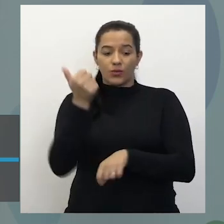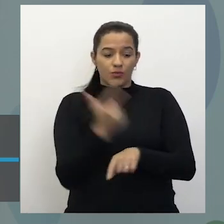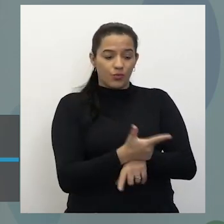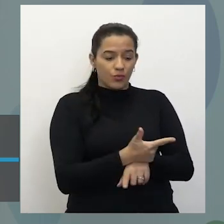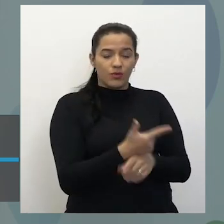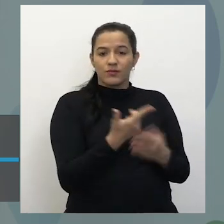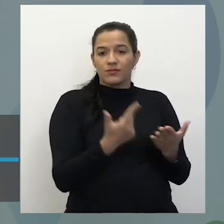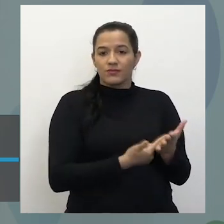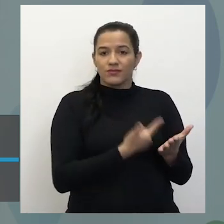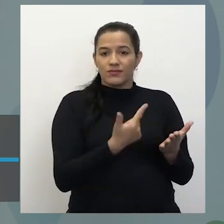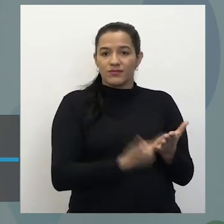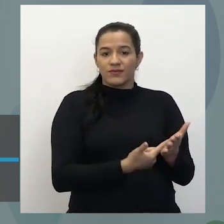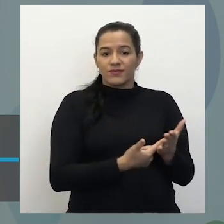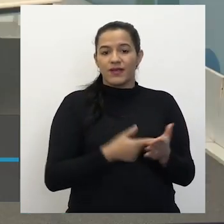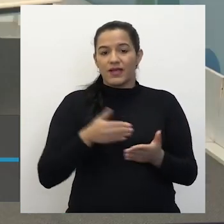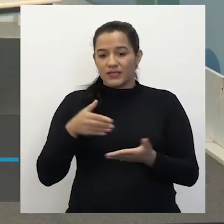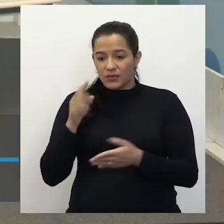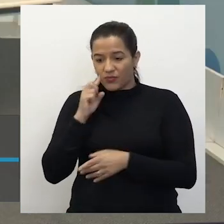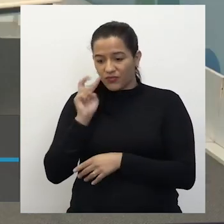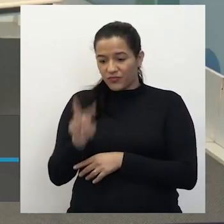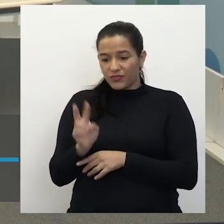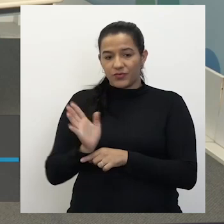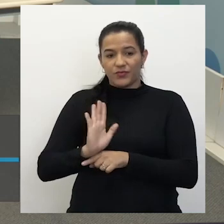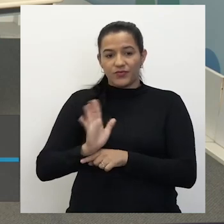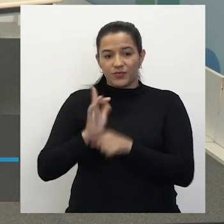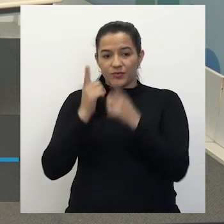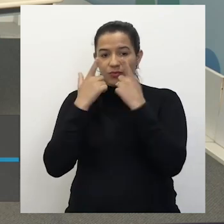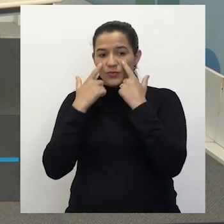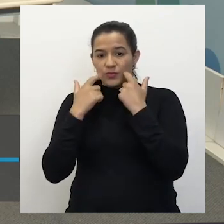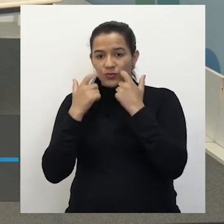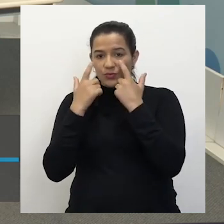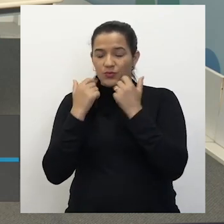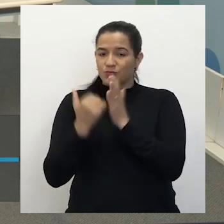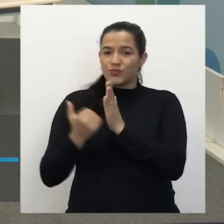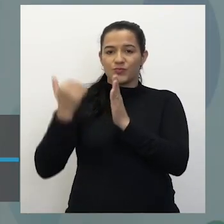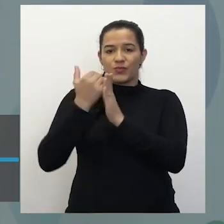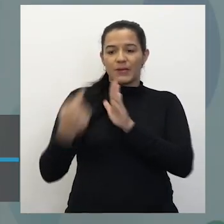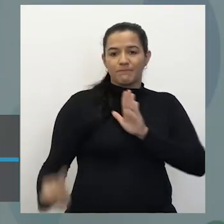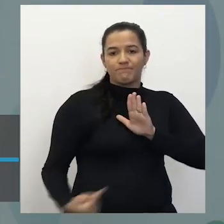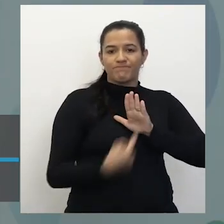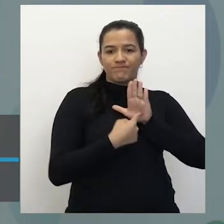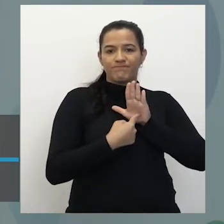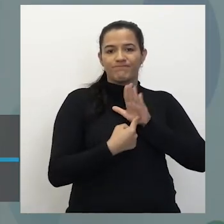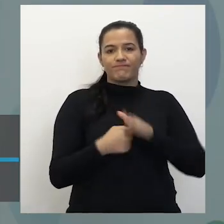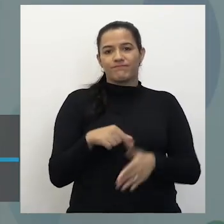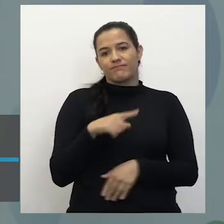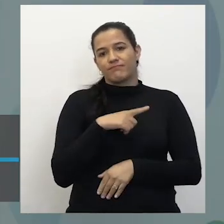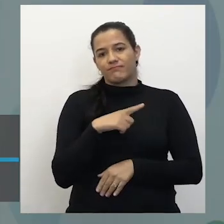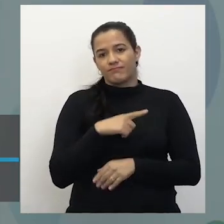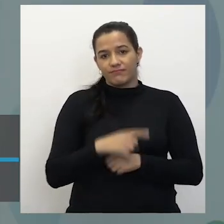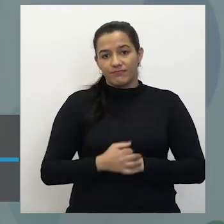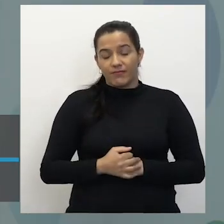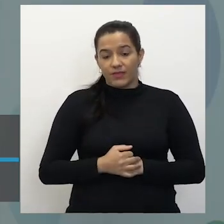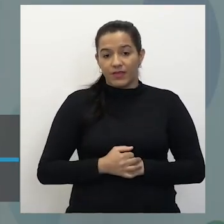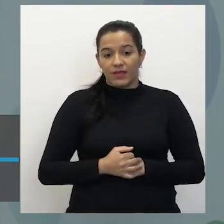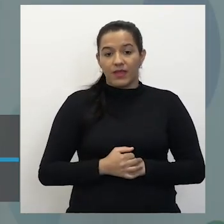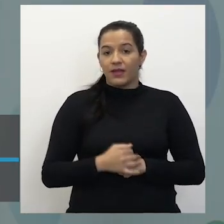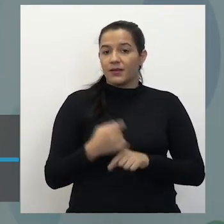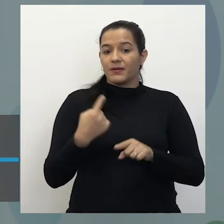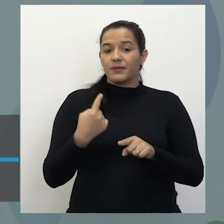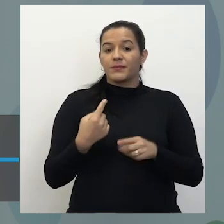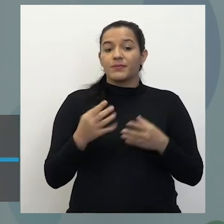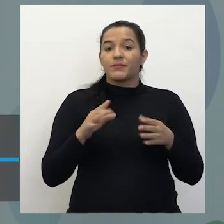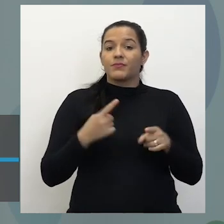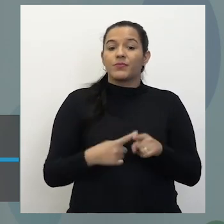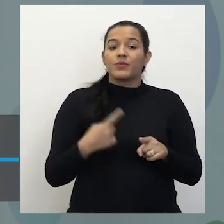Sério? que leva às lágrimas. E o filme te comoveu muito mais. Muito mais do que o livro. Uau! Embora não tenha a possibilidade de